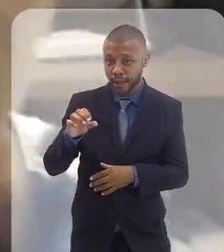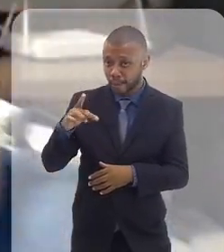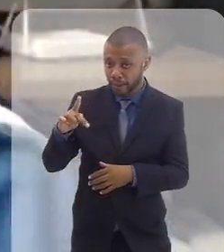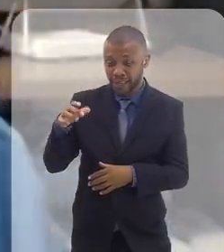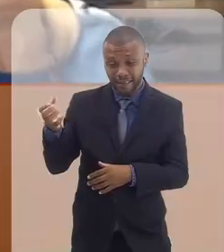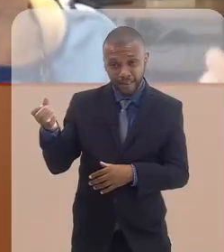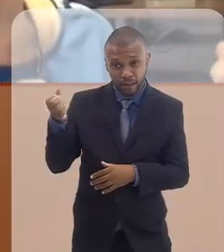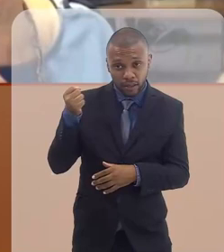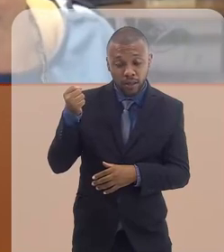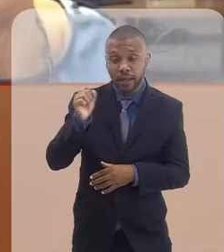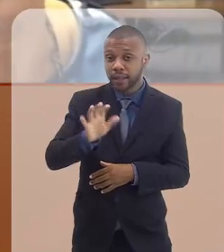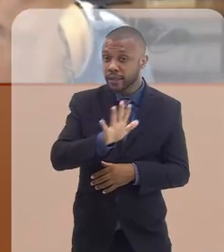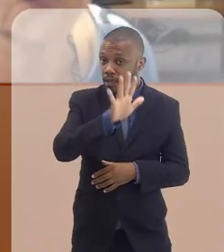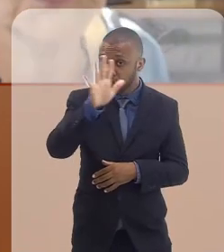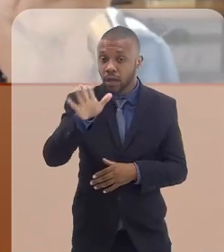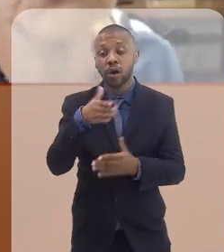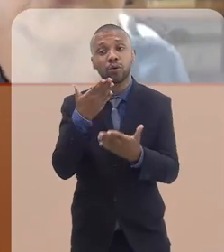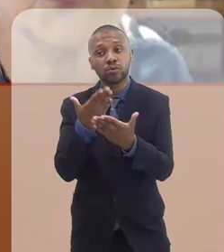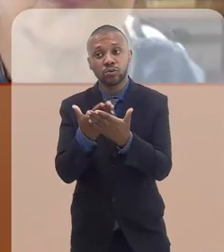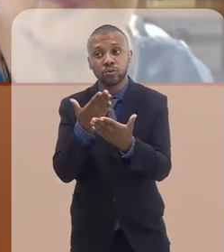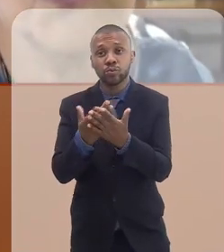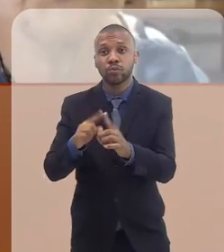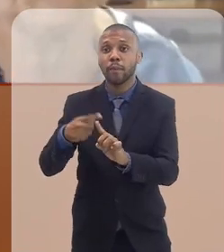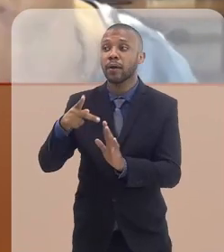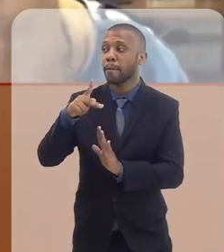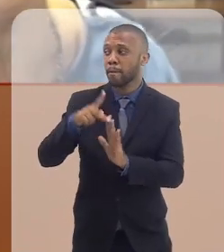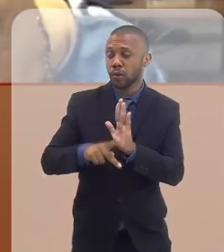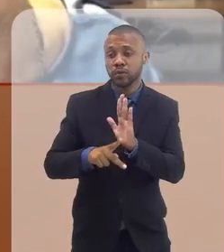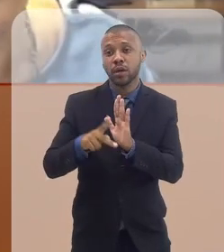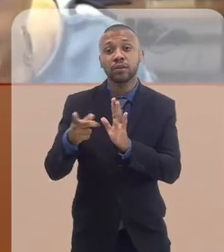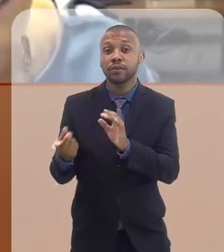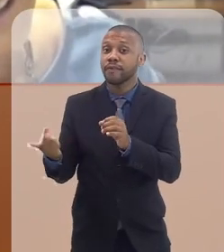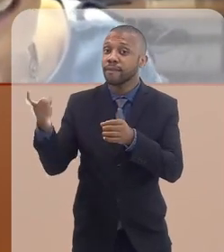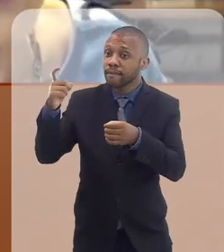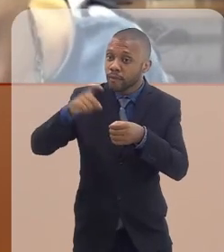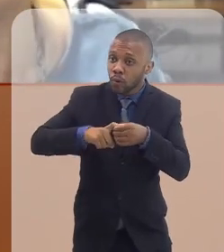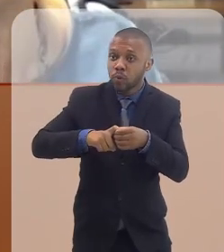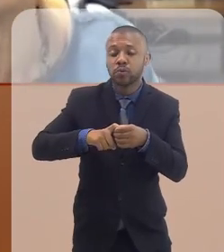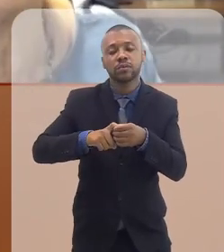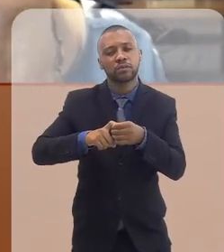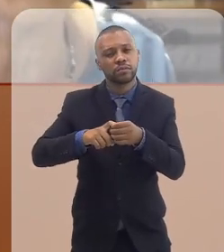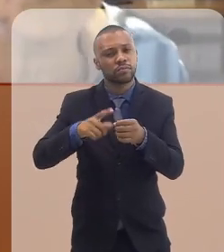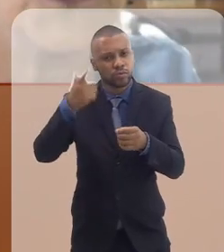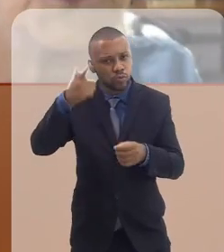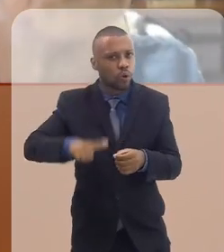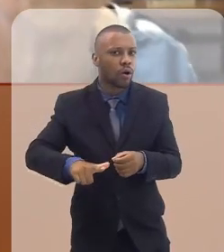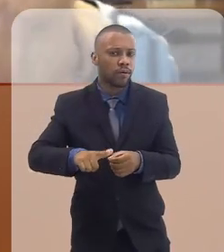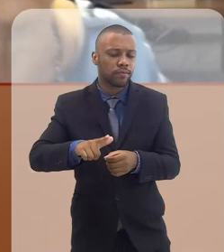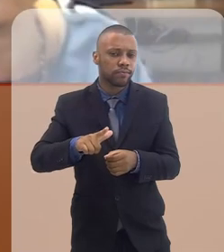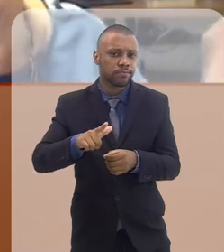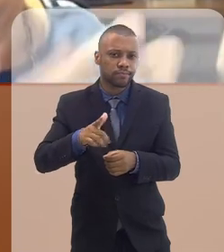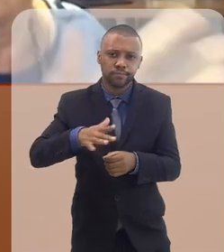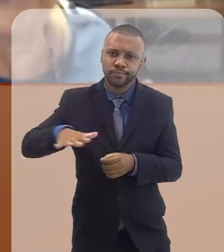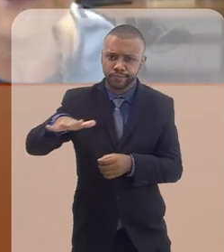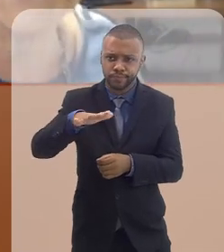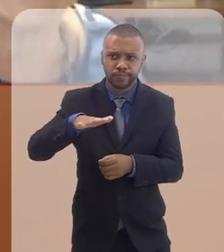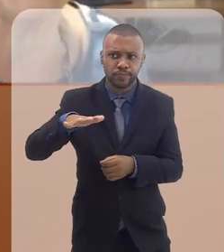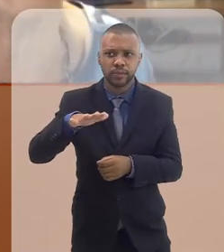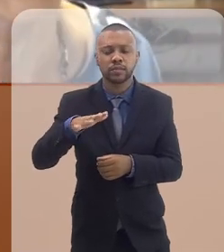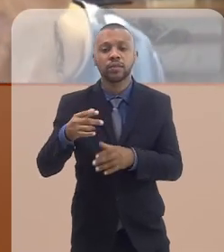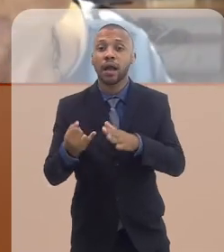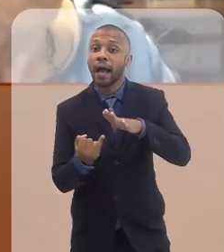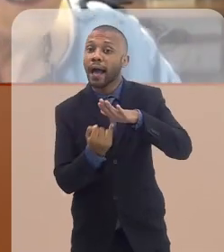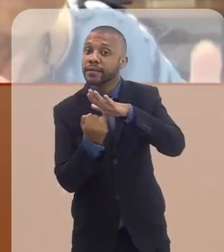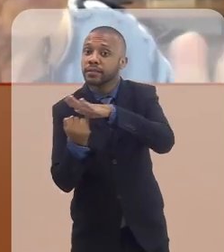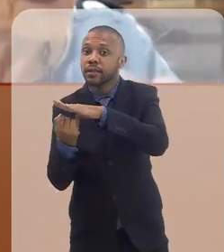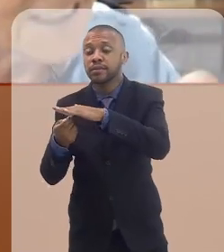FINEP, Financiadora Nacional de Estudos e Projetos, que está de volta lá na Rua do Flamengo